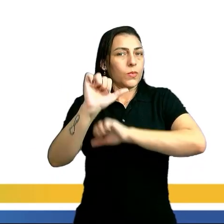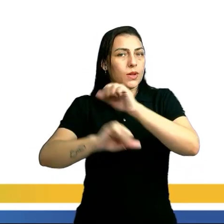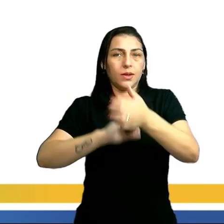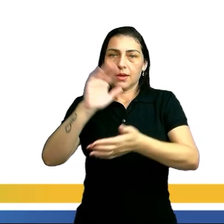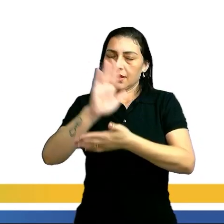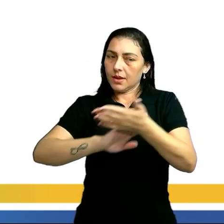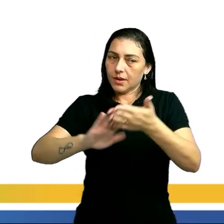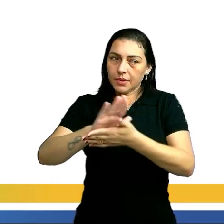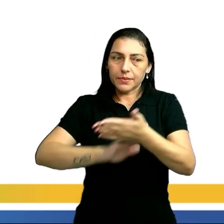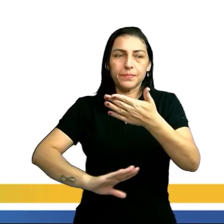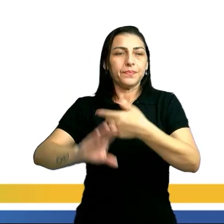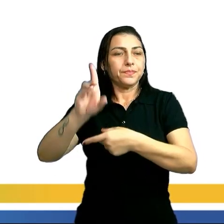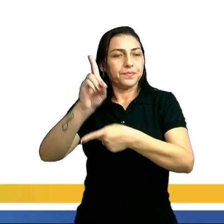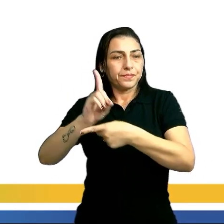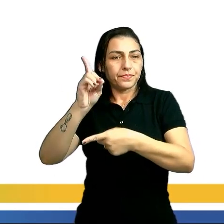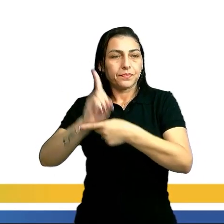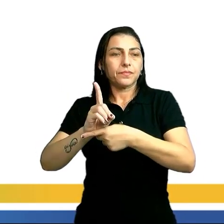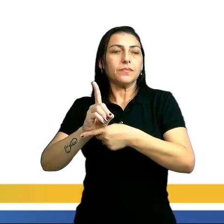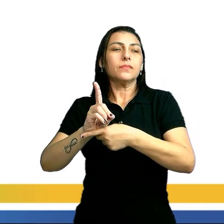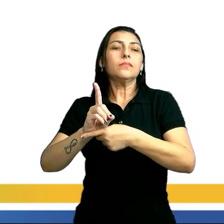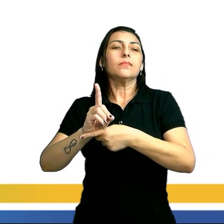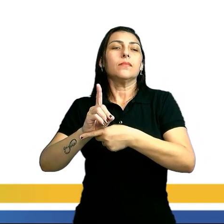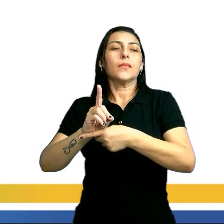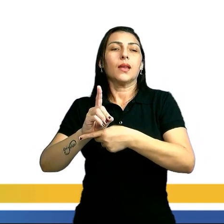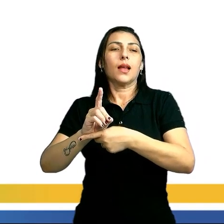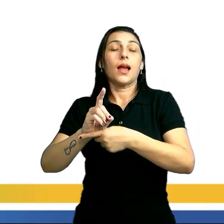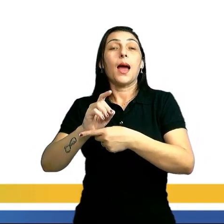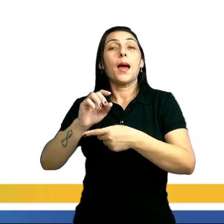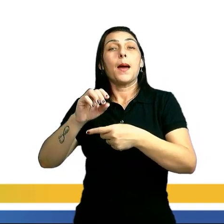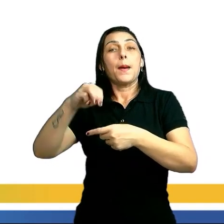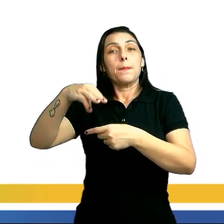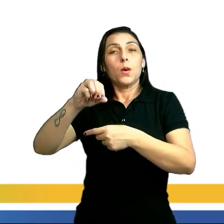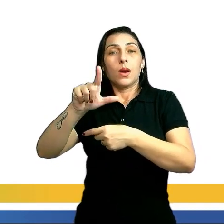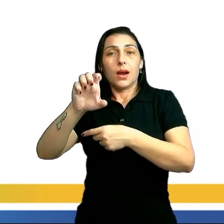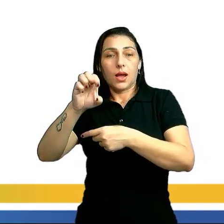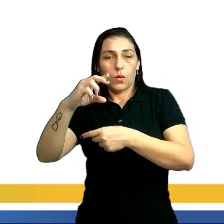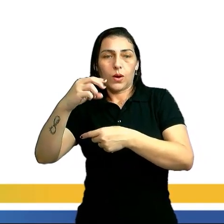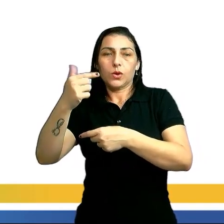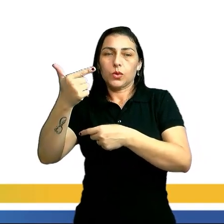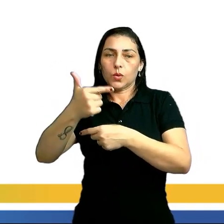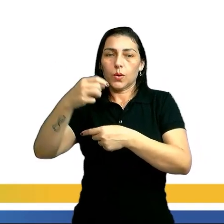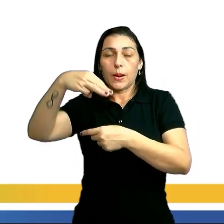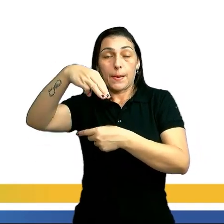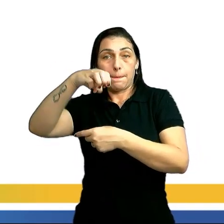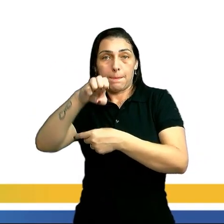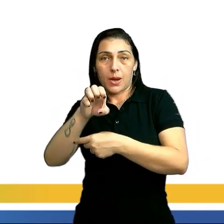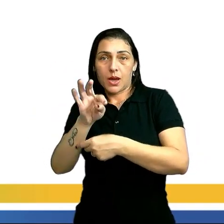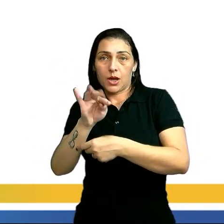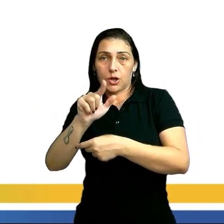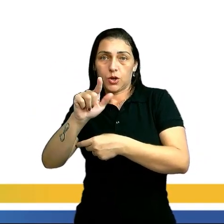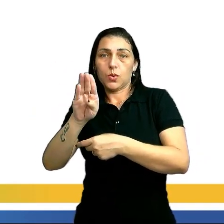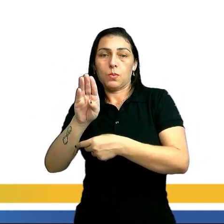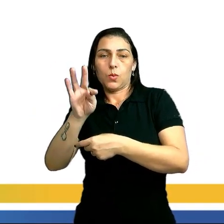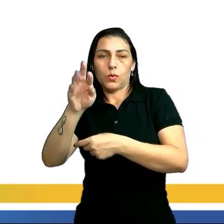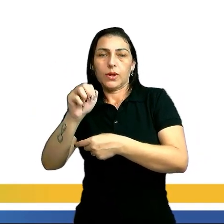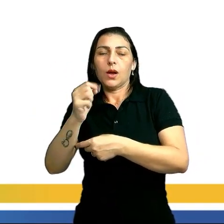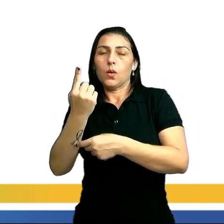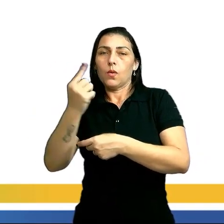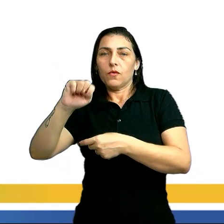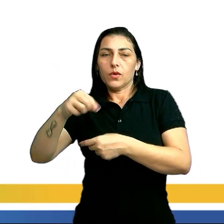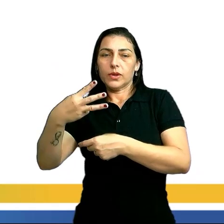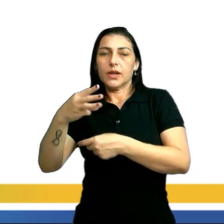degradação. D. Reação entre a molécula de 2-metilbuta